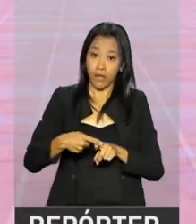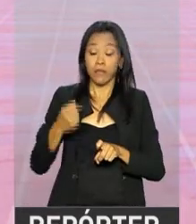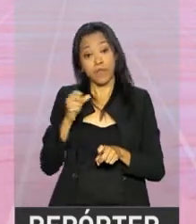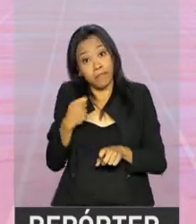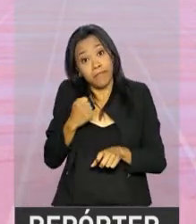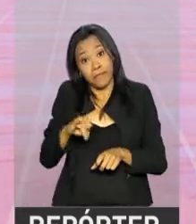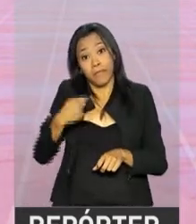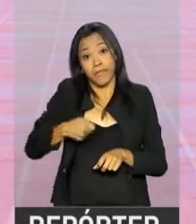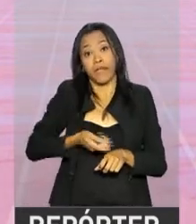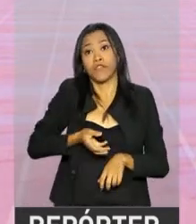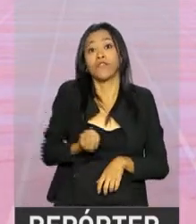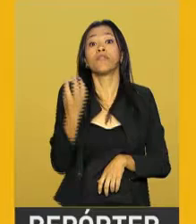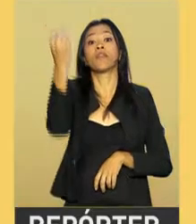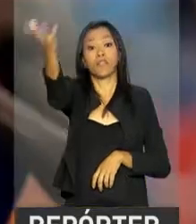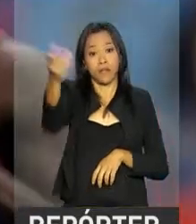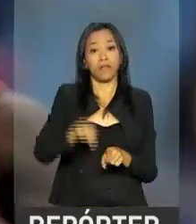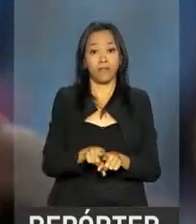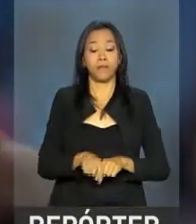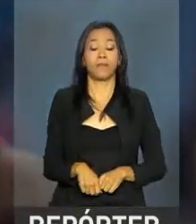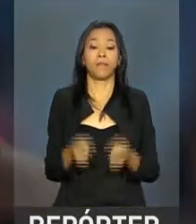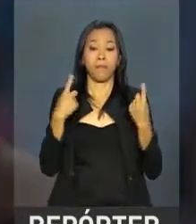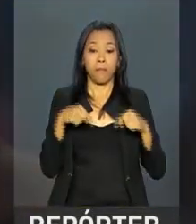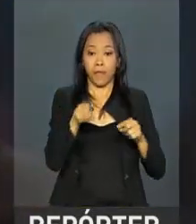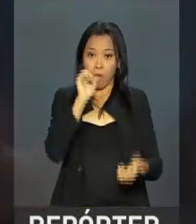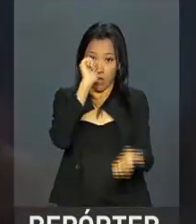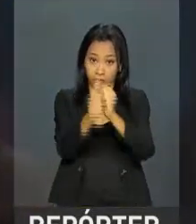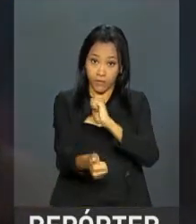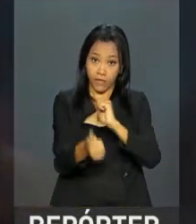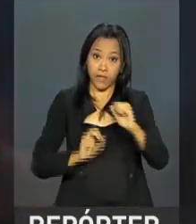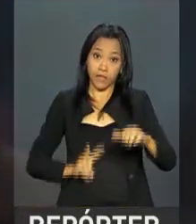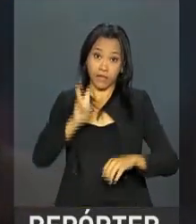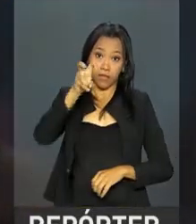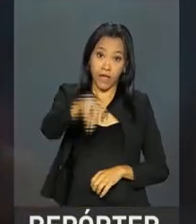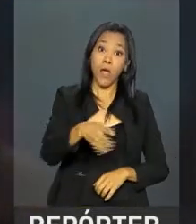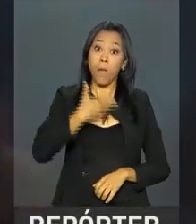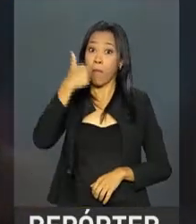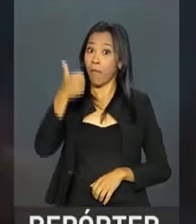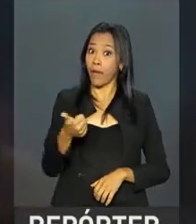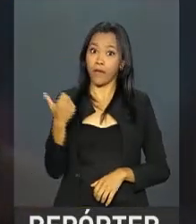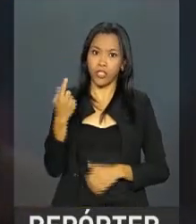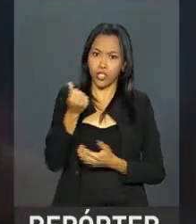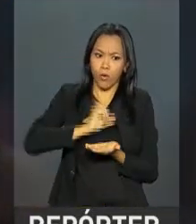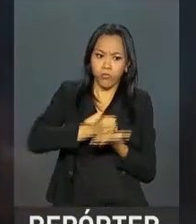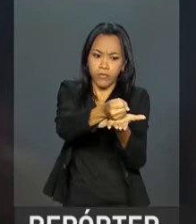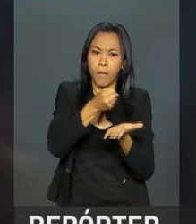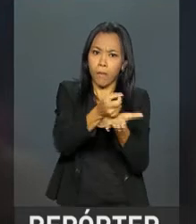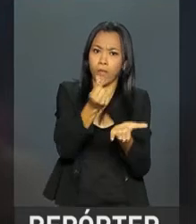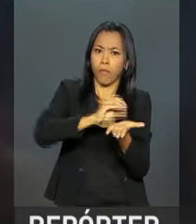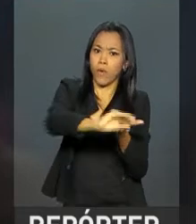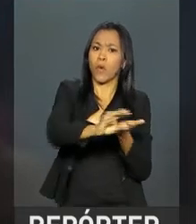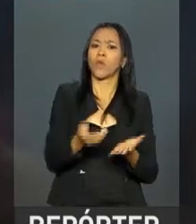de viajar, né? Alimentação nas viagens. O atletismo é o esporte com o maior número de patrocinados. São quase